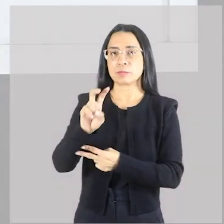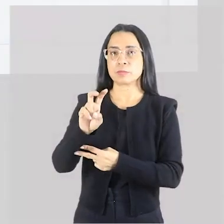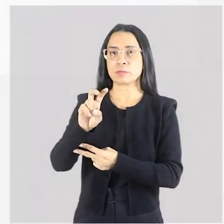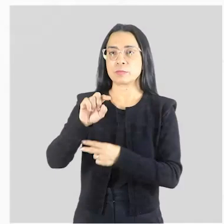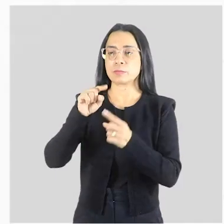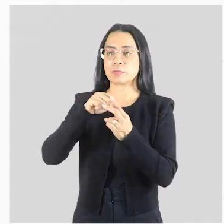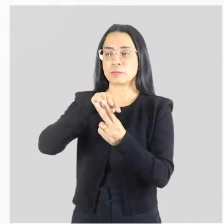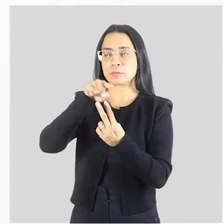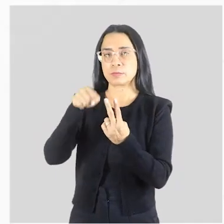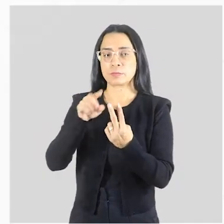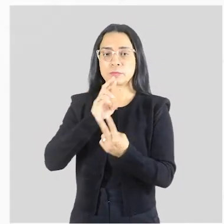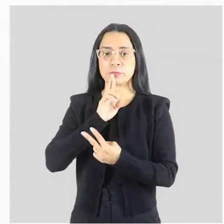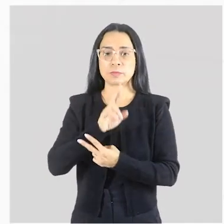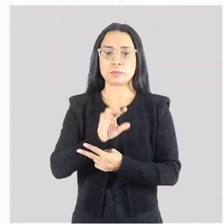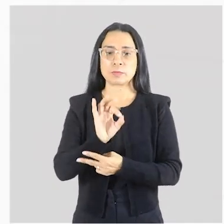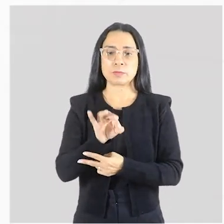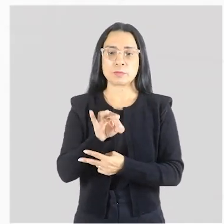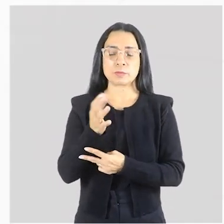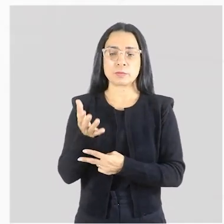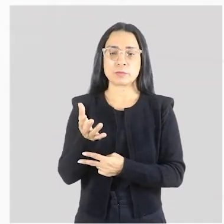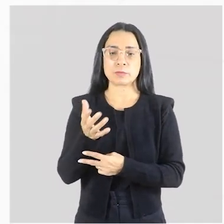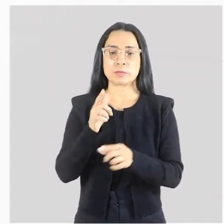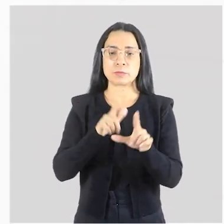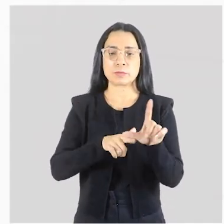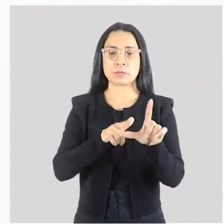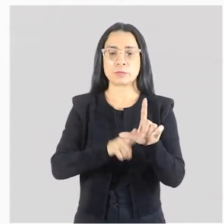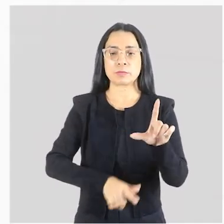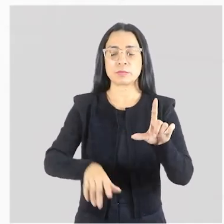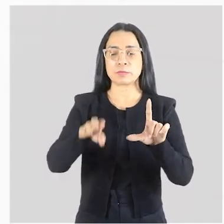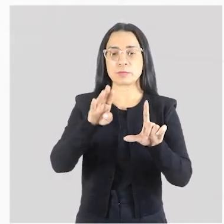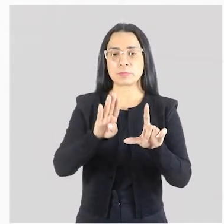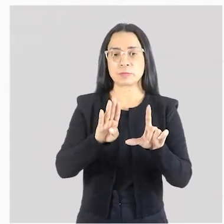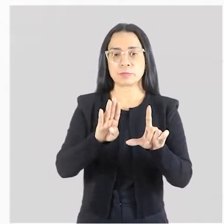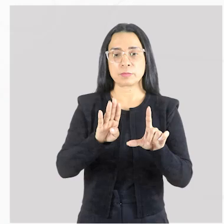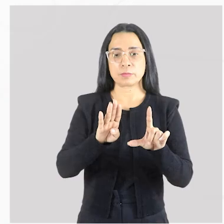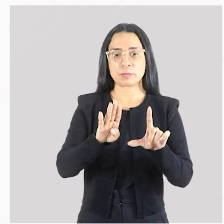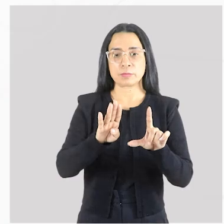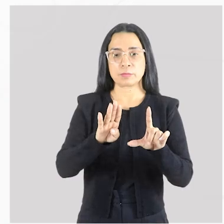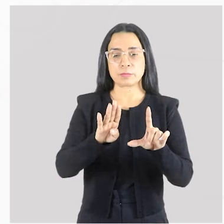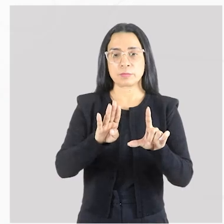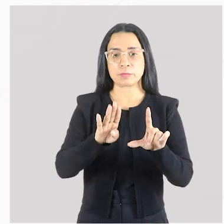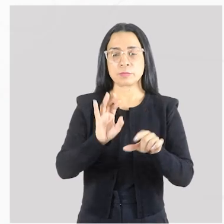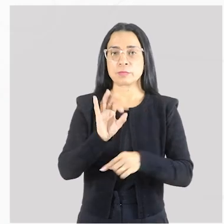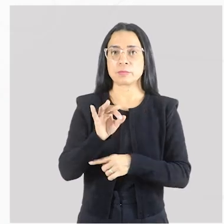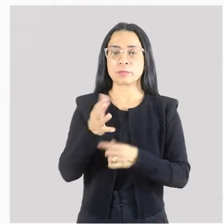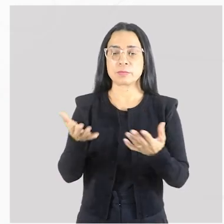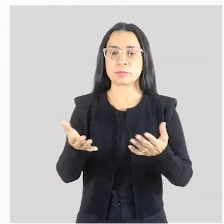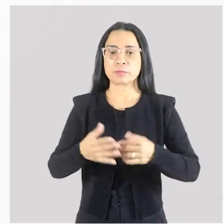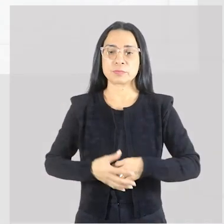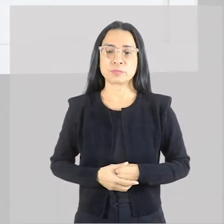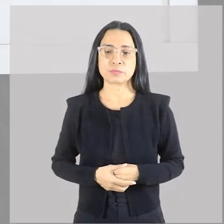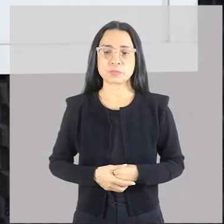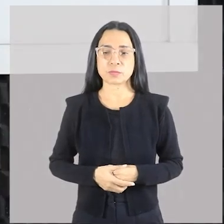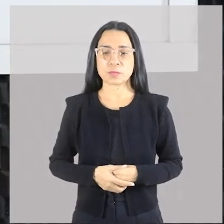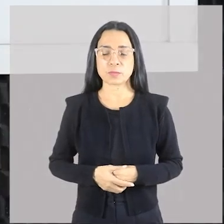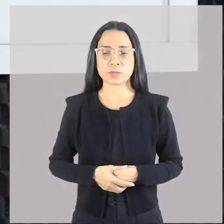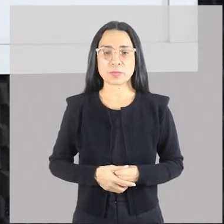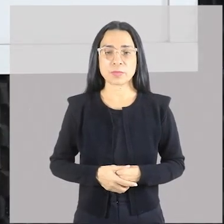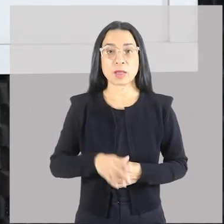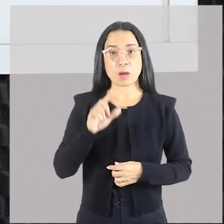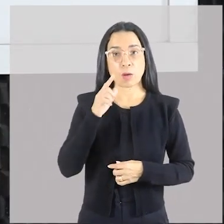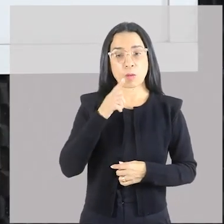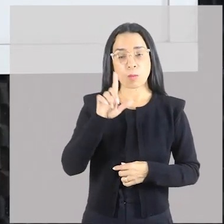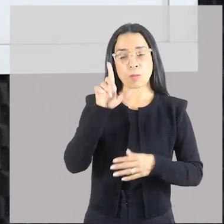quadrados. Resposta correta aí, letra B de bola. Certo, galerinha? Então, vamos